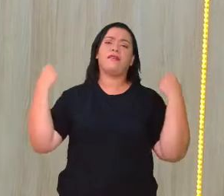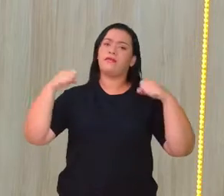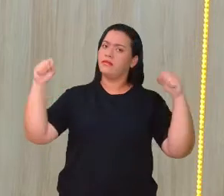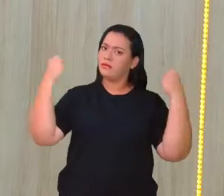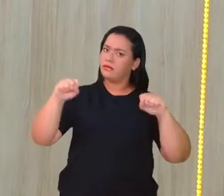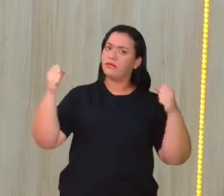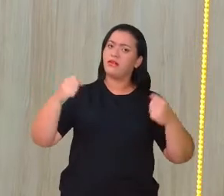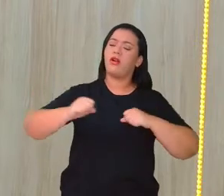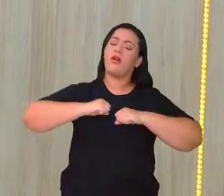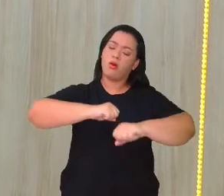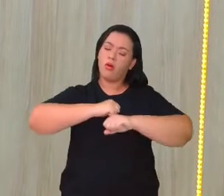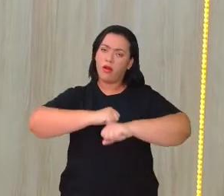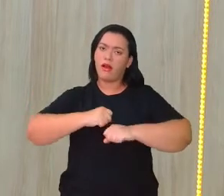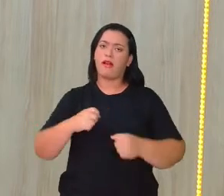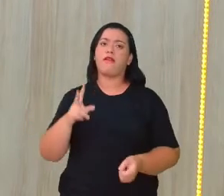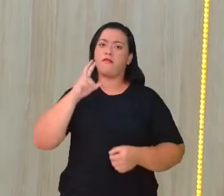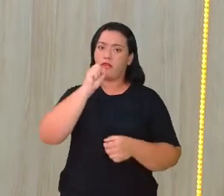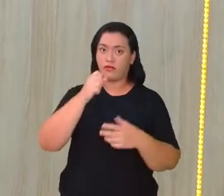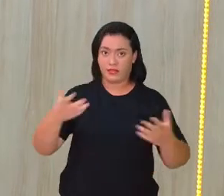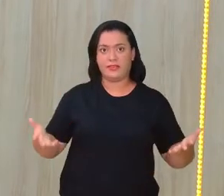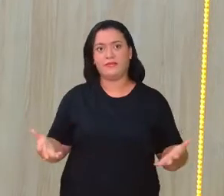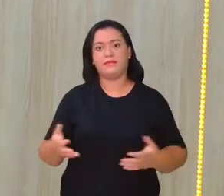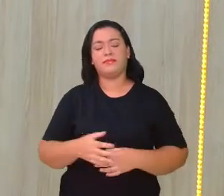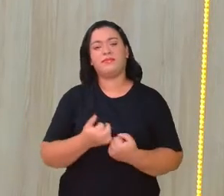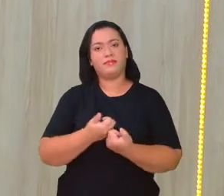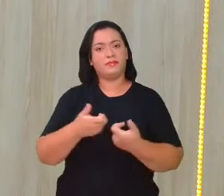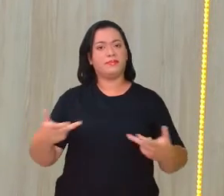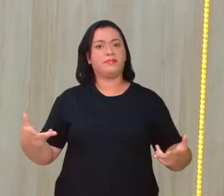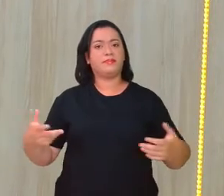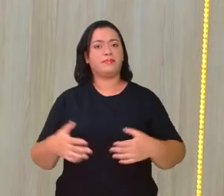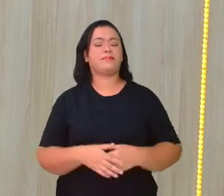né, precisavam correr, ter força e tudo mais. Então,